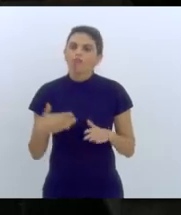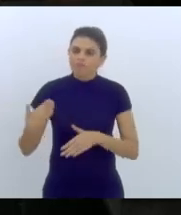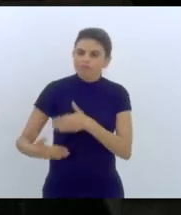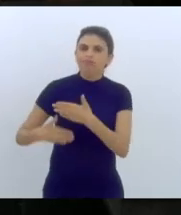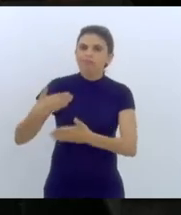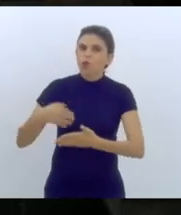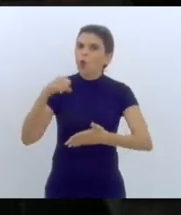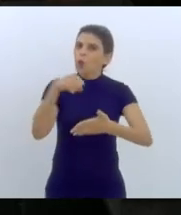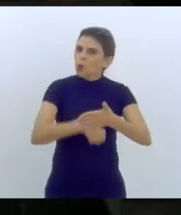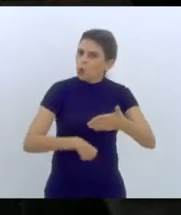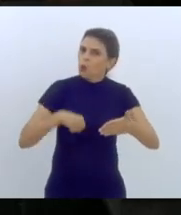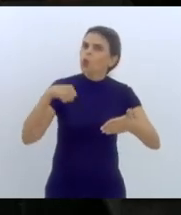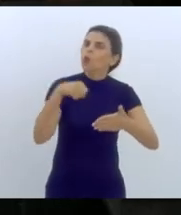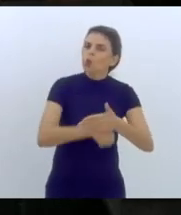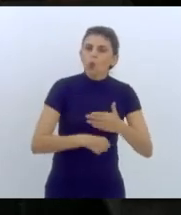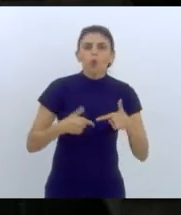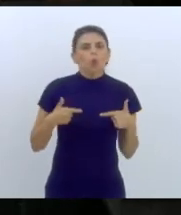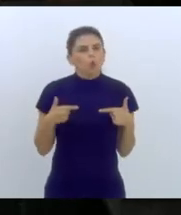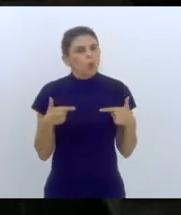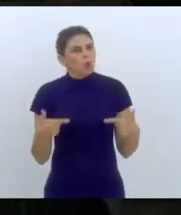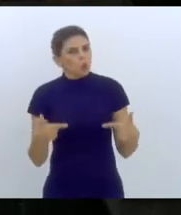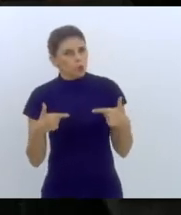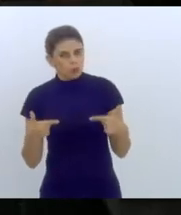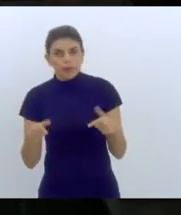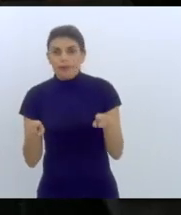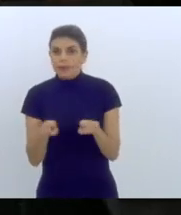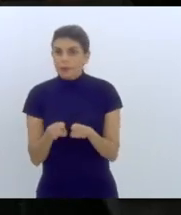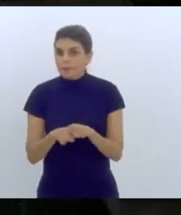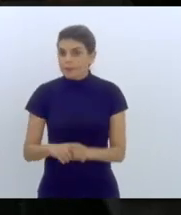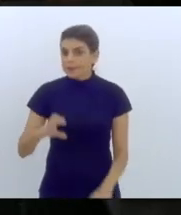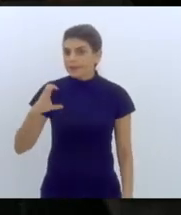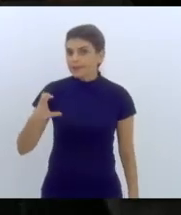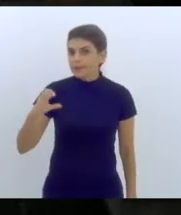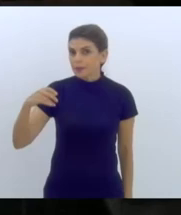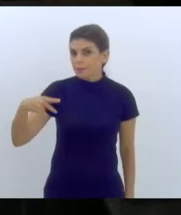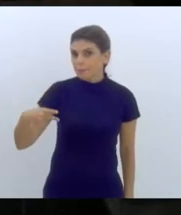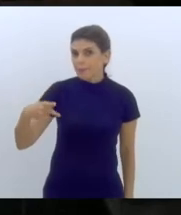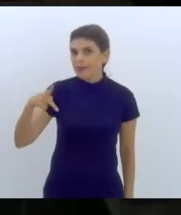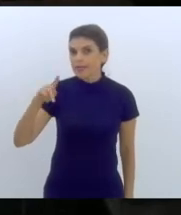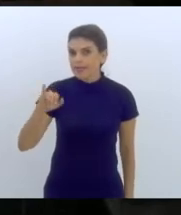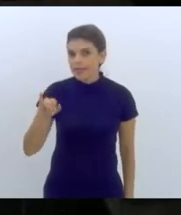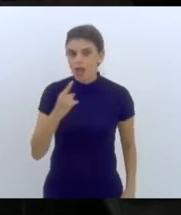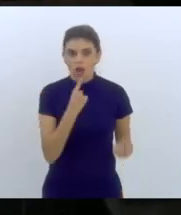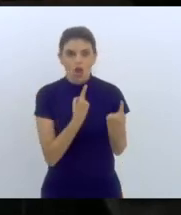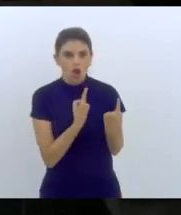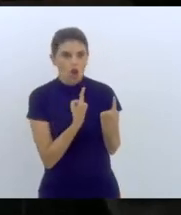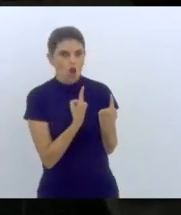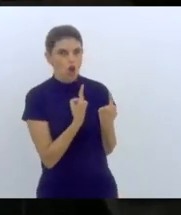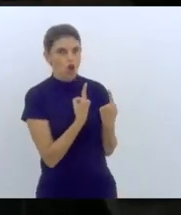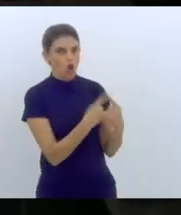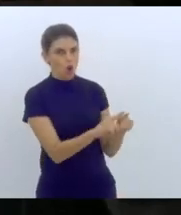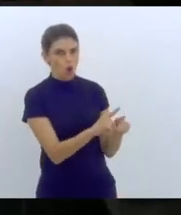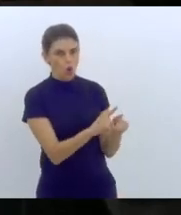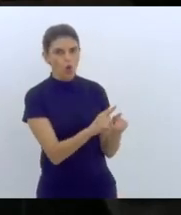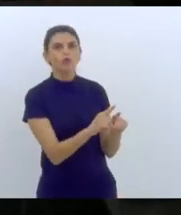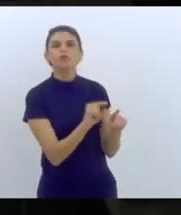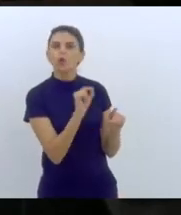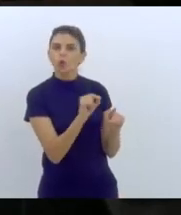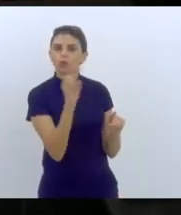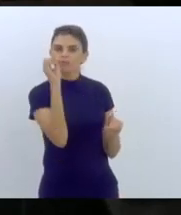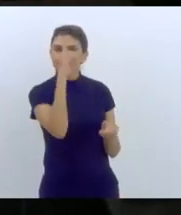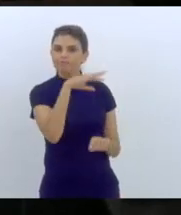de lutas nossas e de CPI contra os